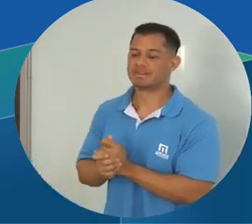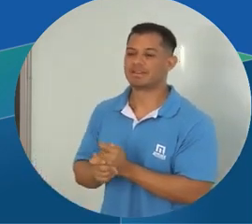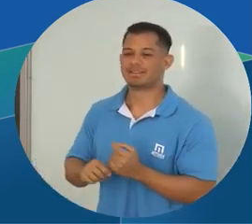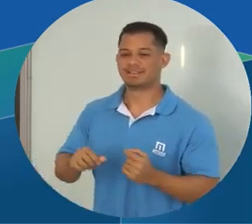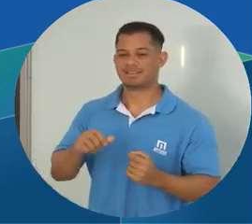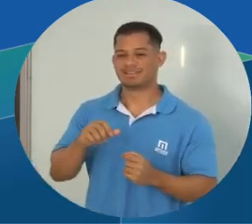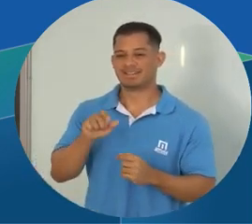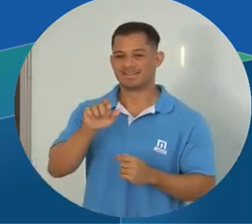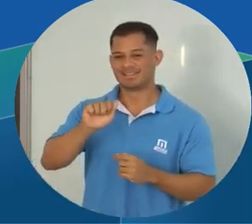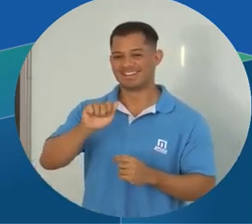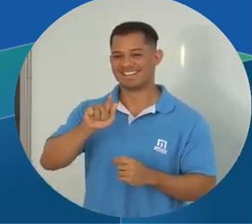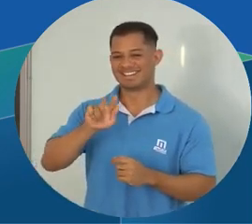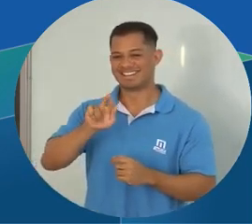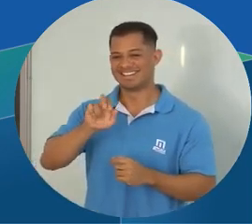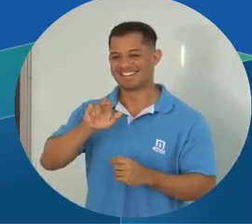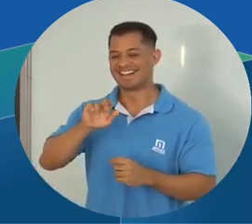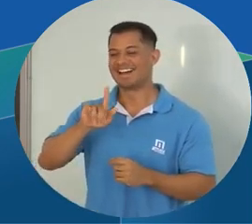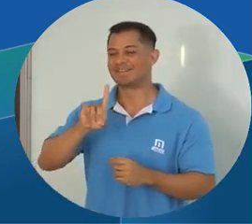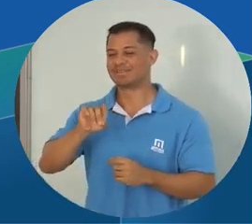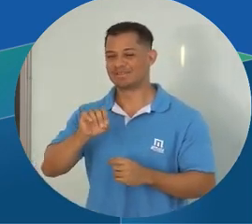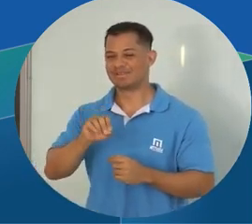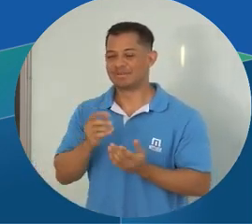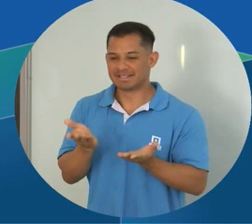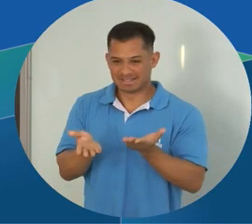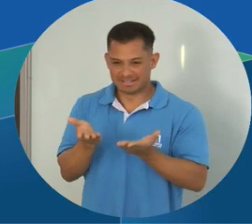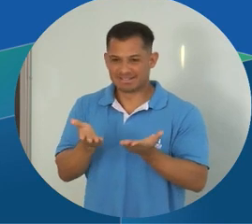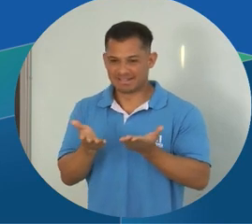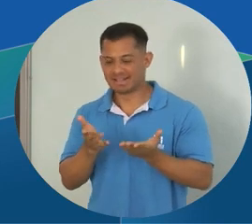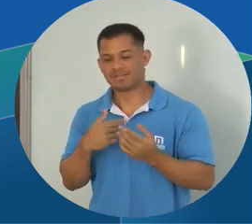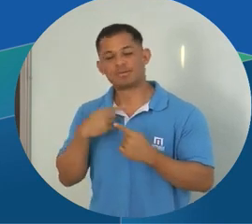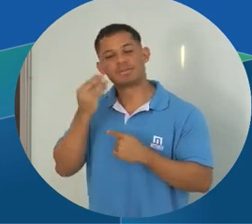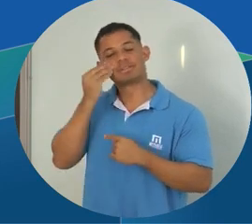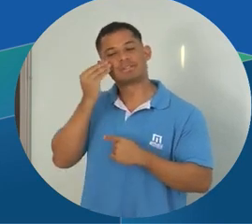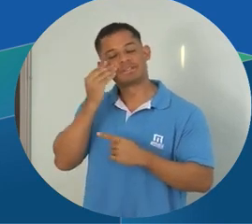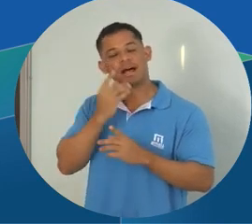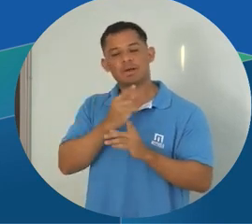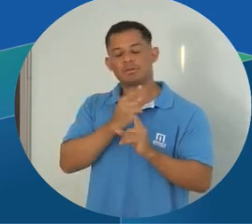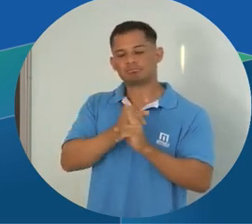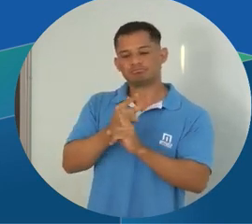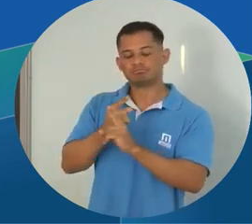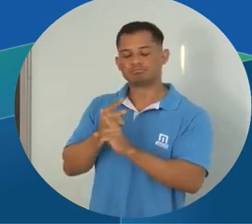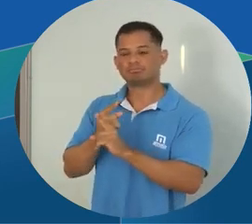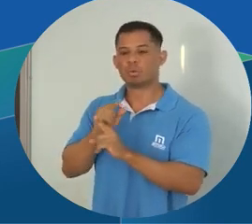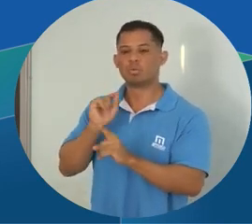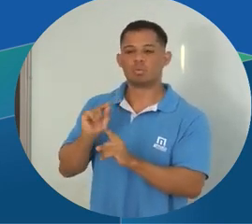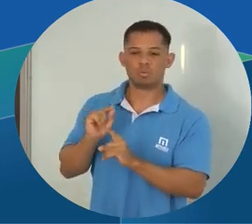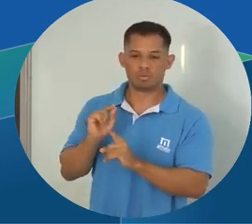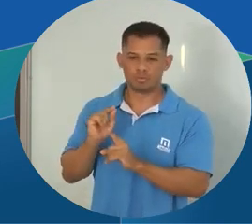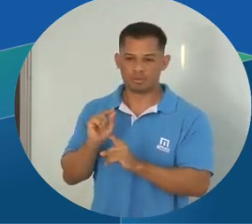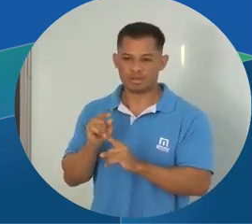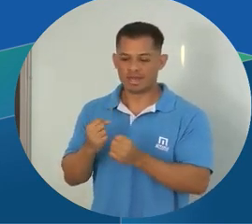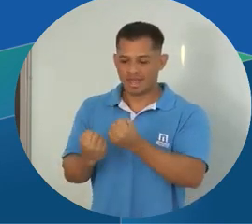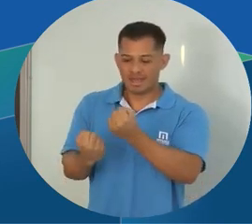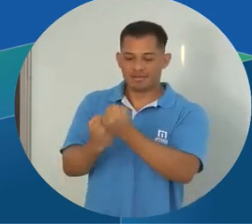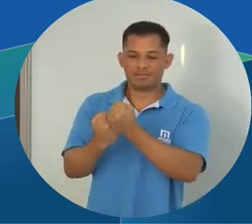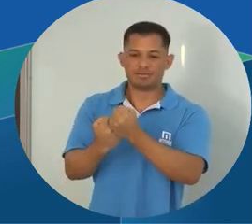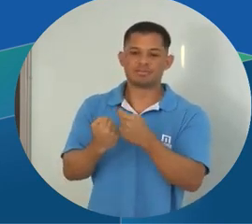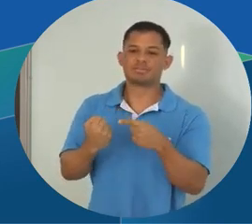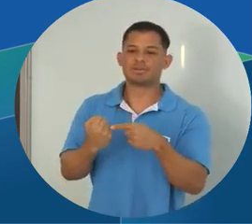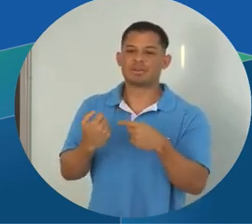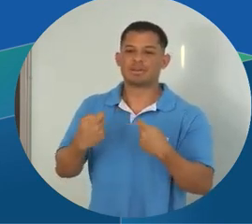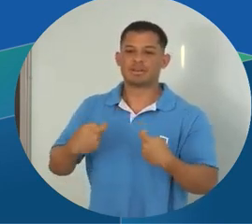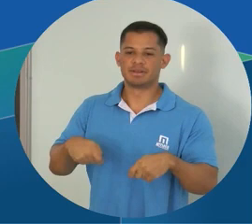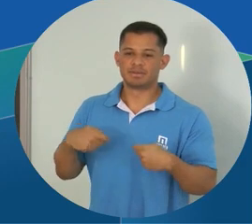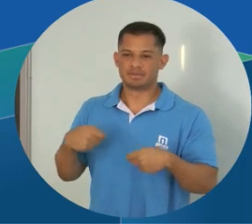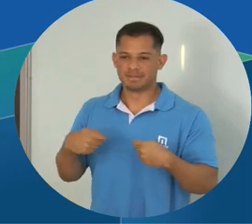leve, os ensaios acabaram por indicar que esse reforço deveria ser